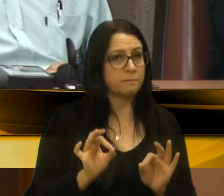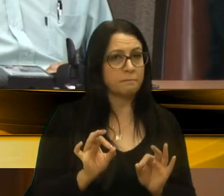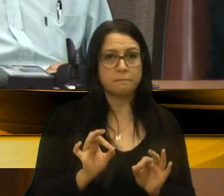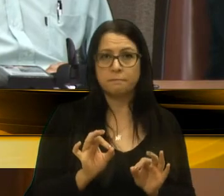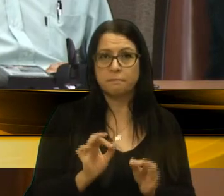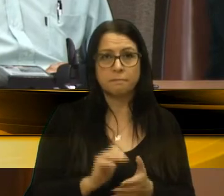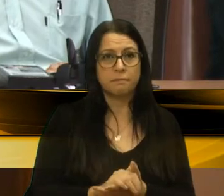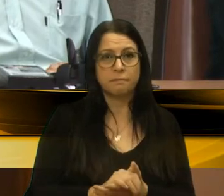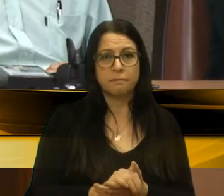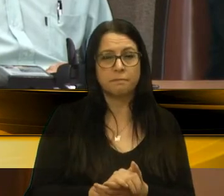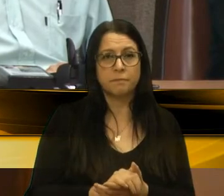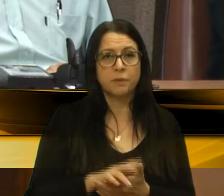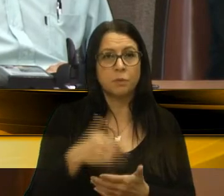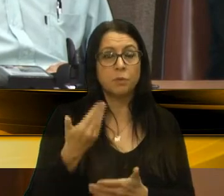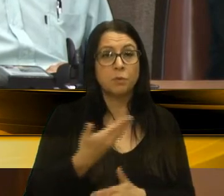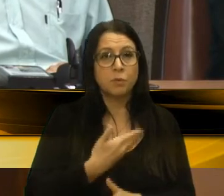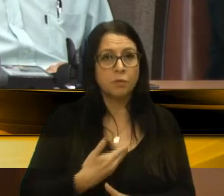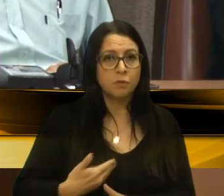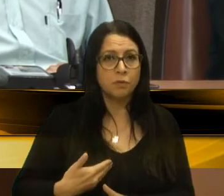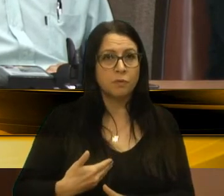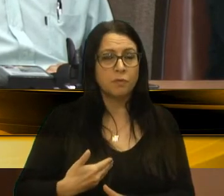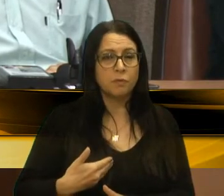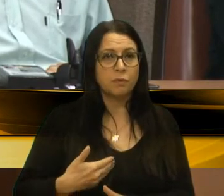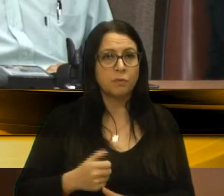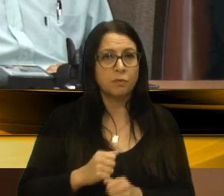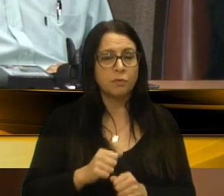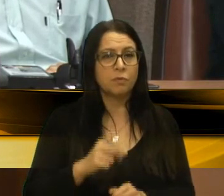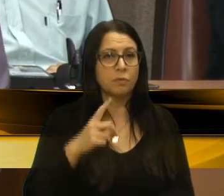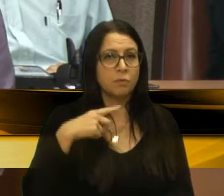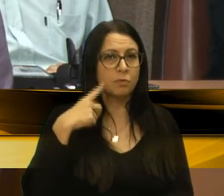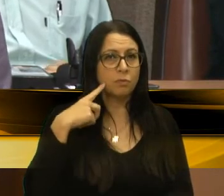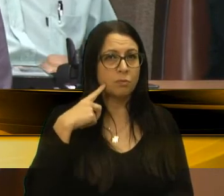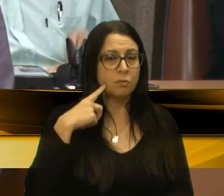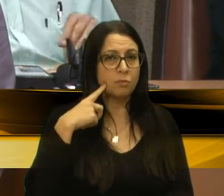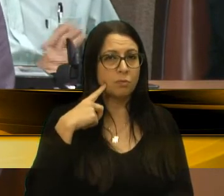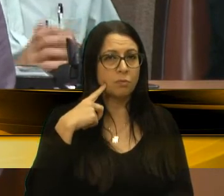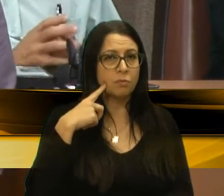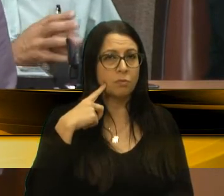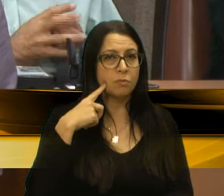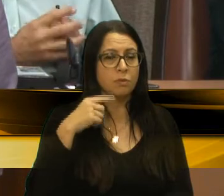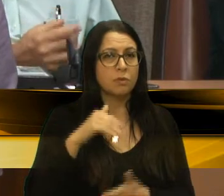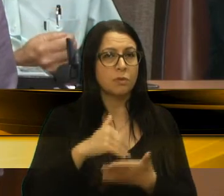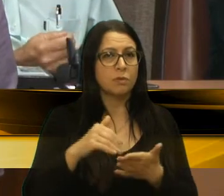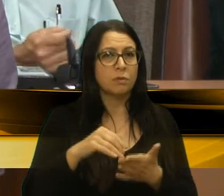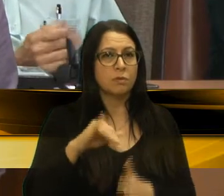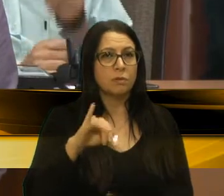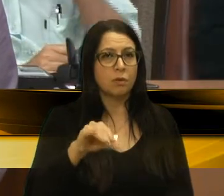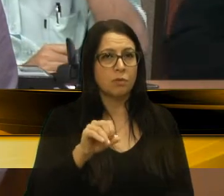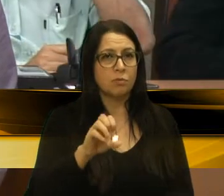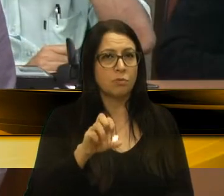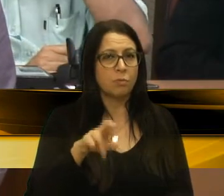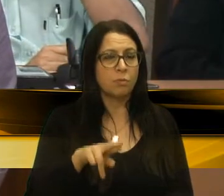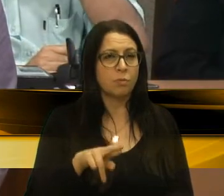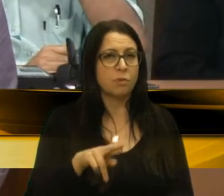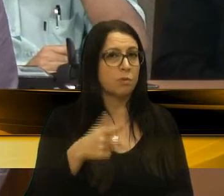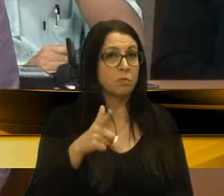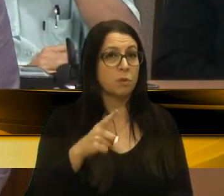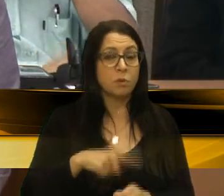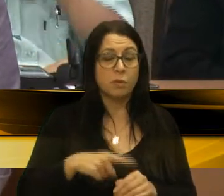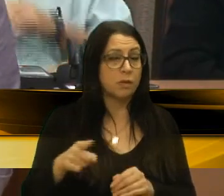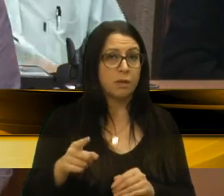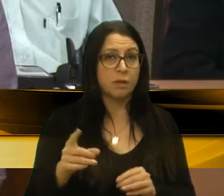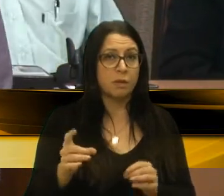E nada, e quando o governo através do deputado hoje secretário Jovis Costela disse que não tem previsão